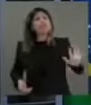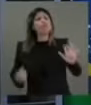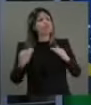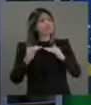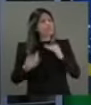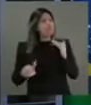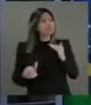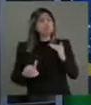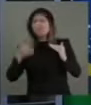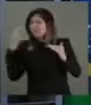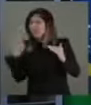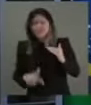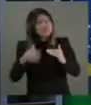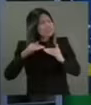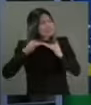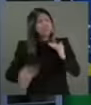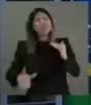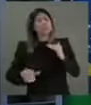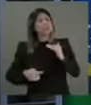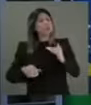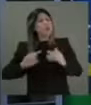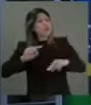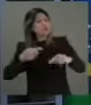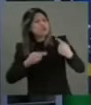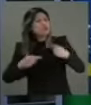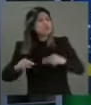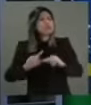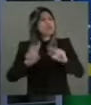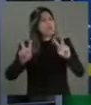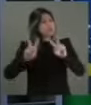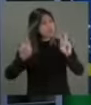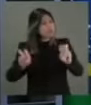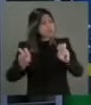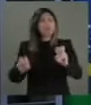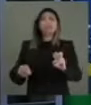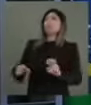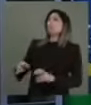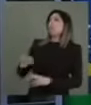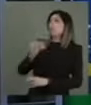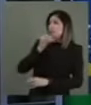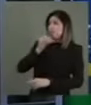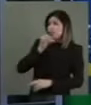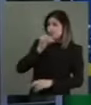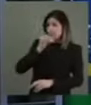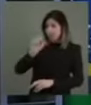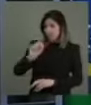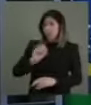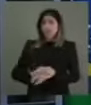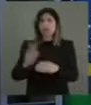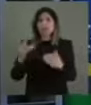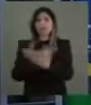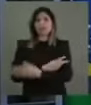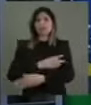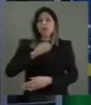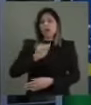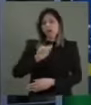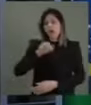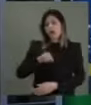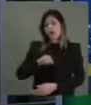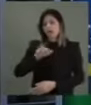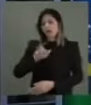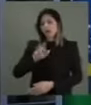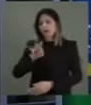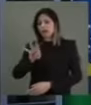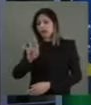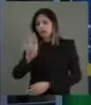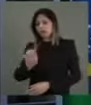Não tem nem acordo, não tem discussão para esse assunto. Eu vou dar um exemplo aqui, Amarante do Maranhão, Montes Altos, lá perto da terra natal da minha